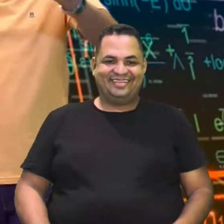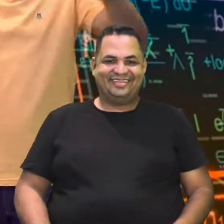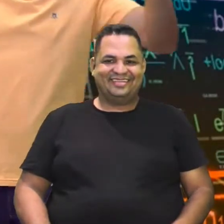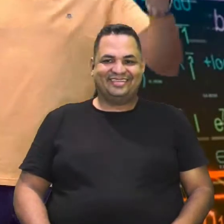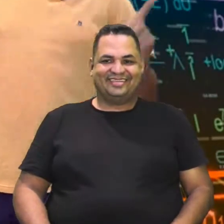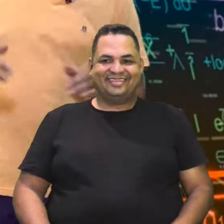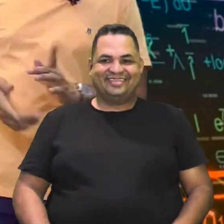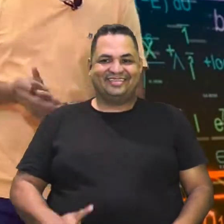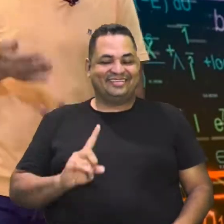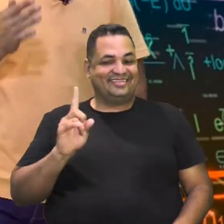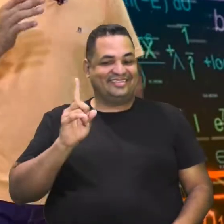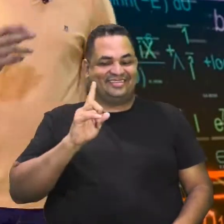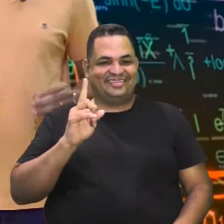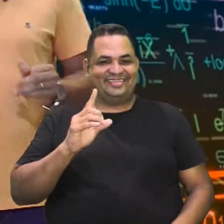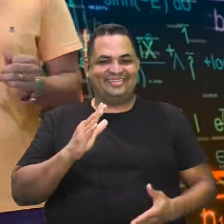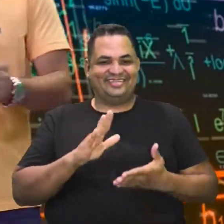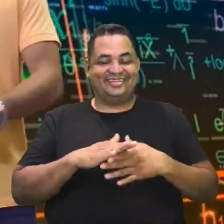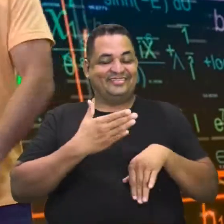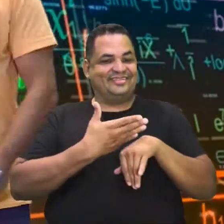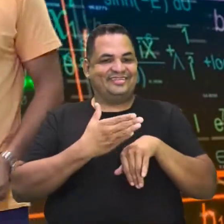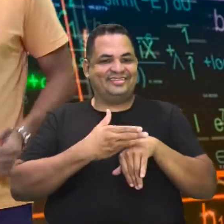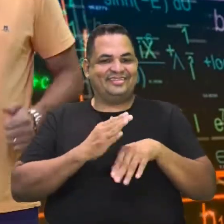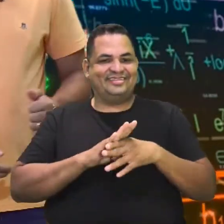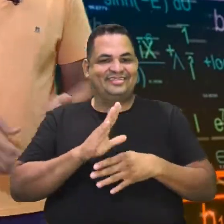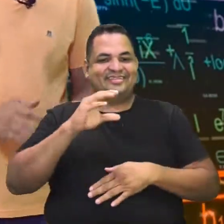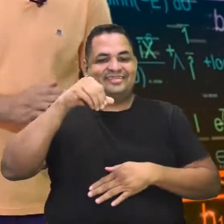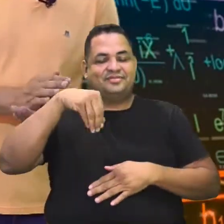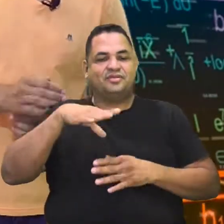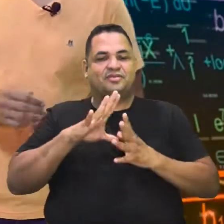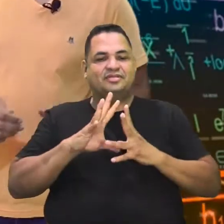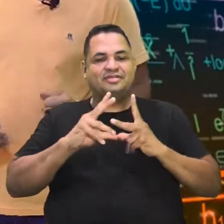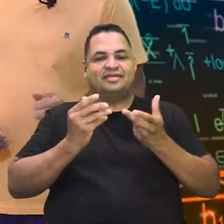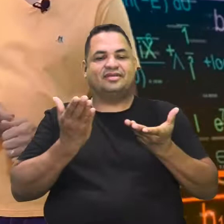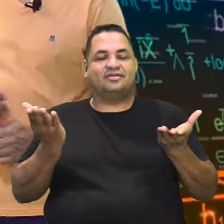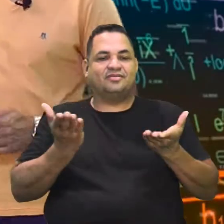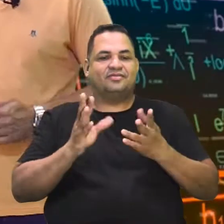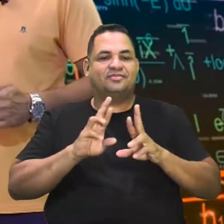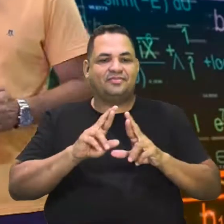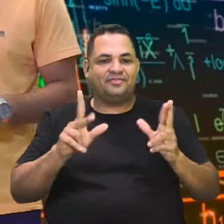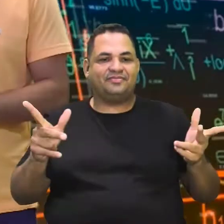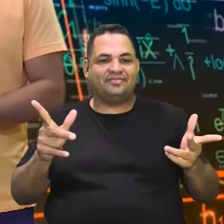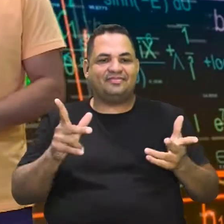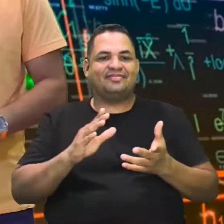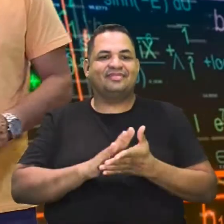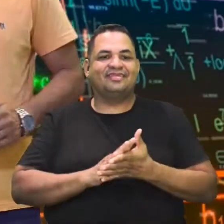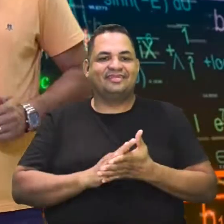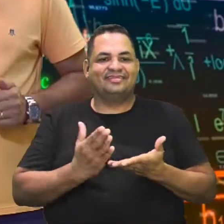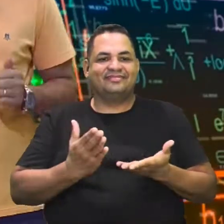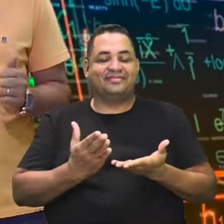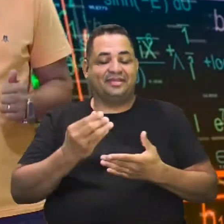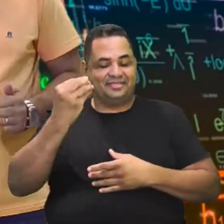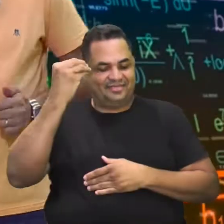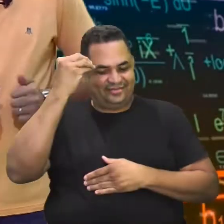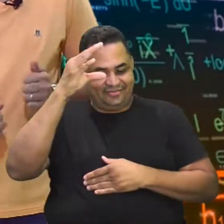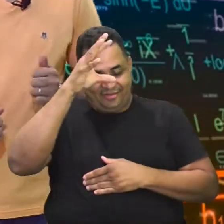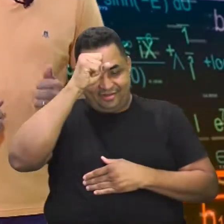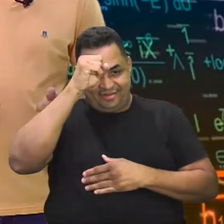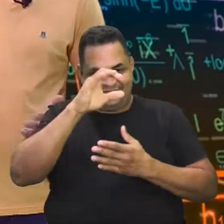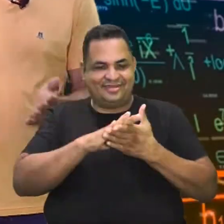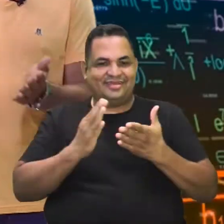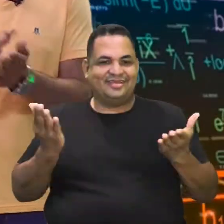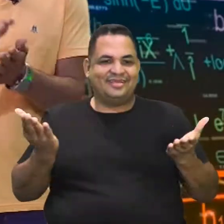Mas não estava ensaiado. Mas montante agora é um pouco diferente. Capital mais o juro vai ficar na minha